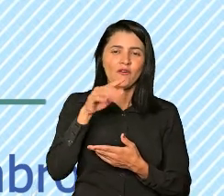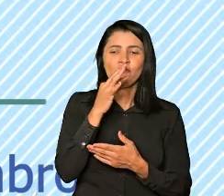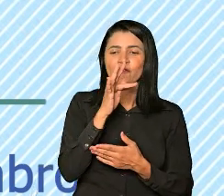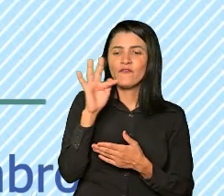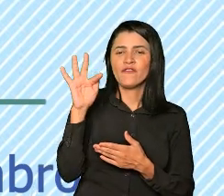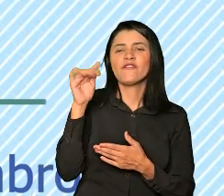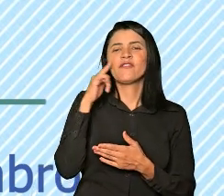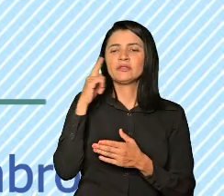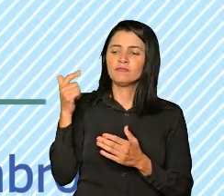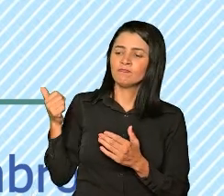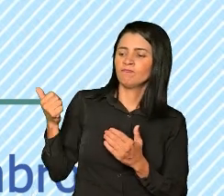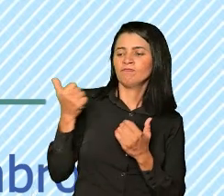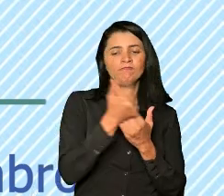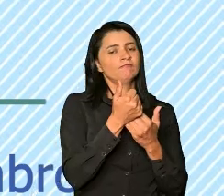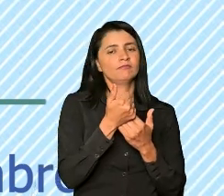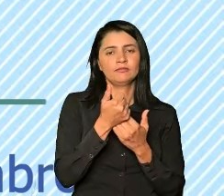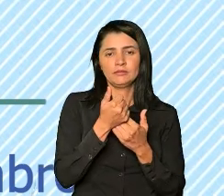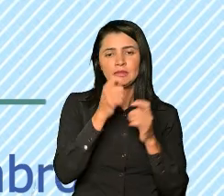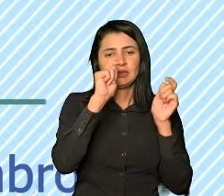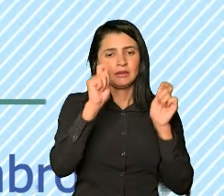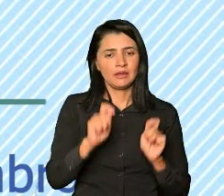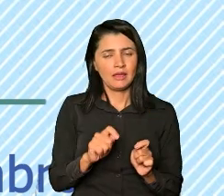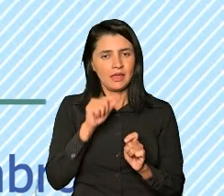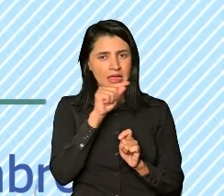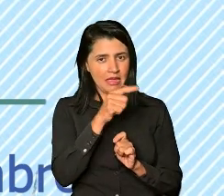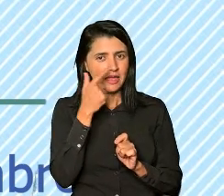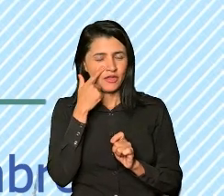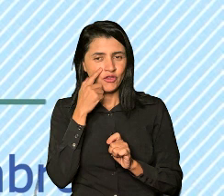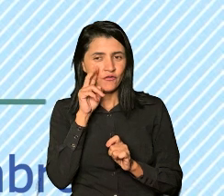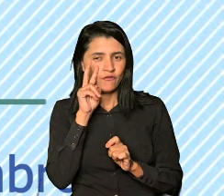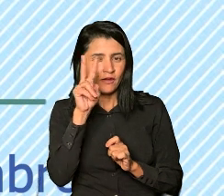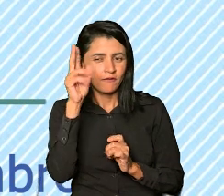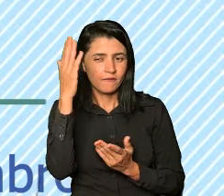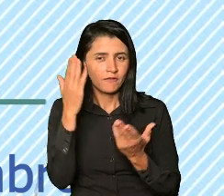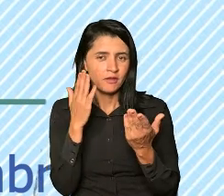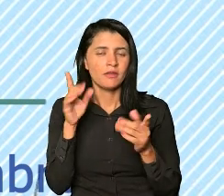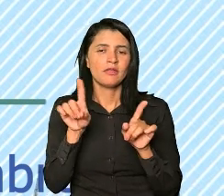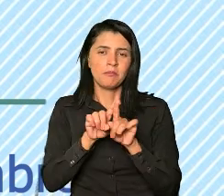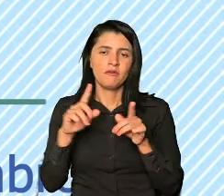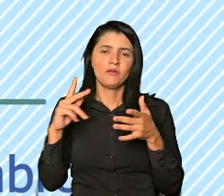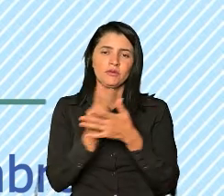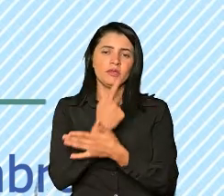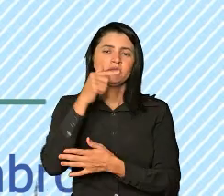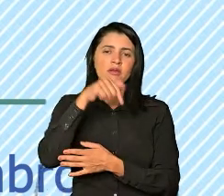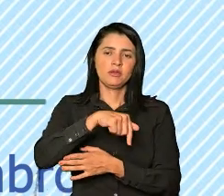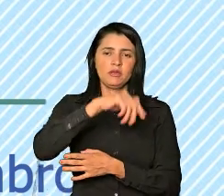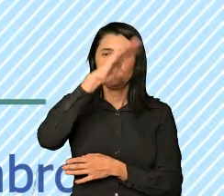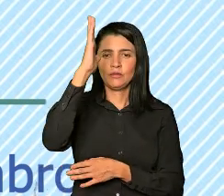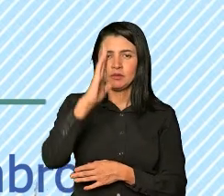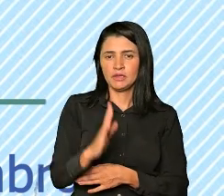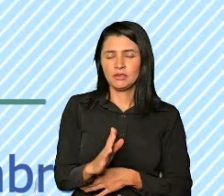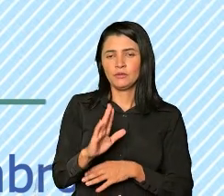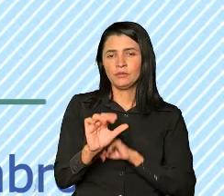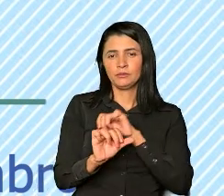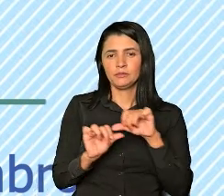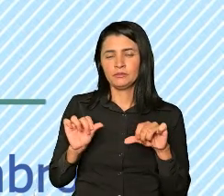que ocupa esse espaço. E essa alegoria, nós vamos ver, ela vai chegar também no Brasil. Passando, por